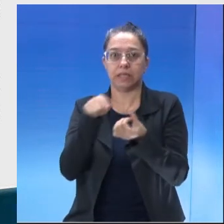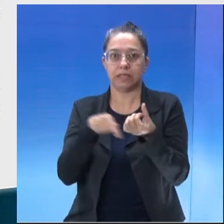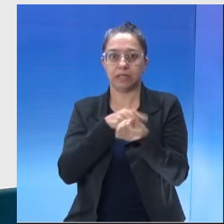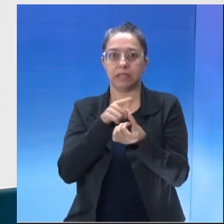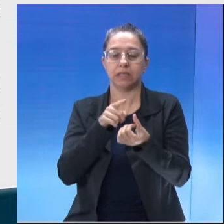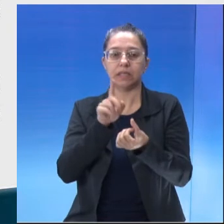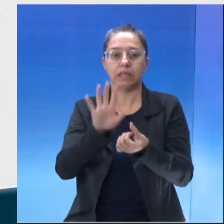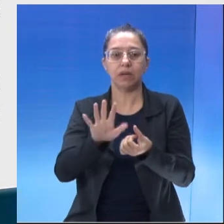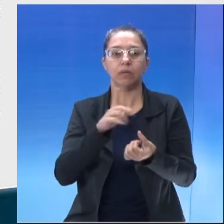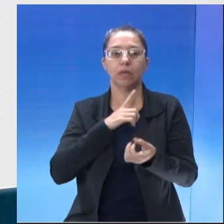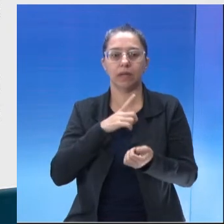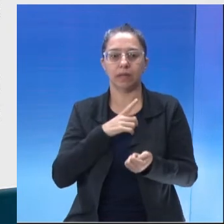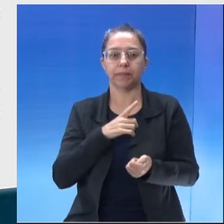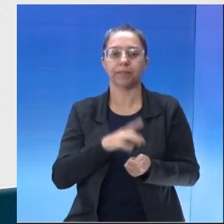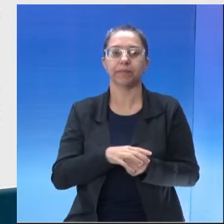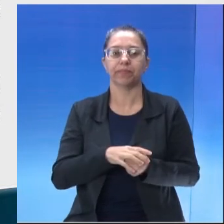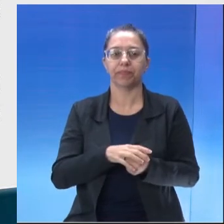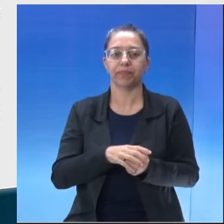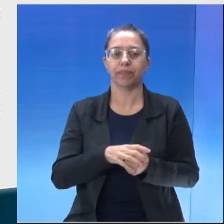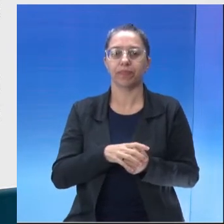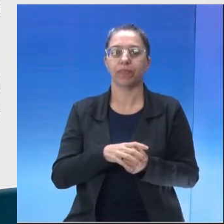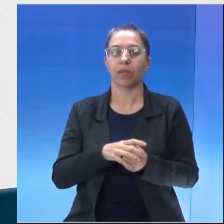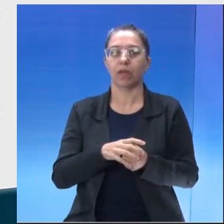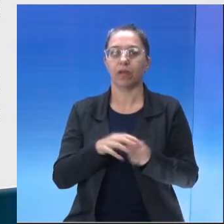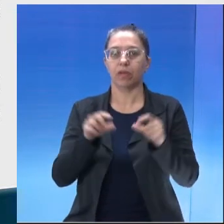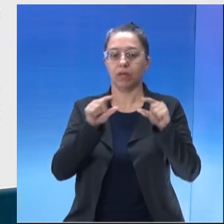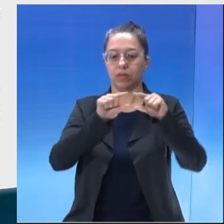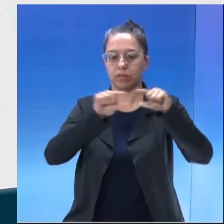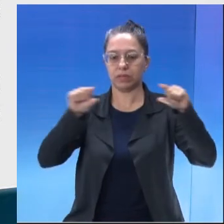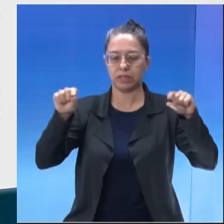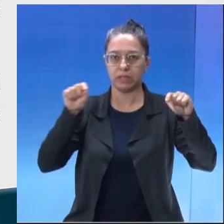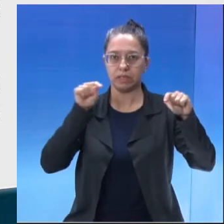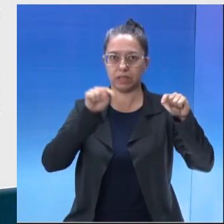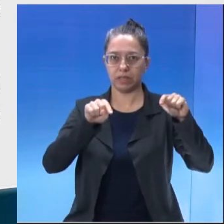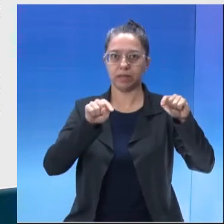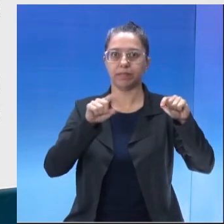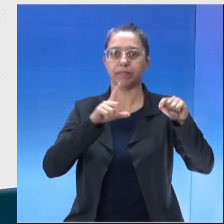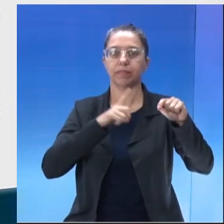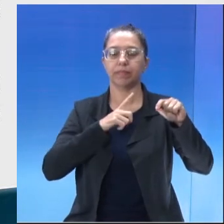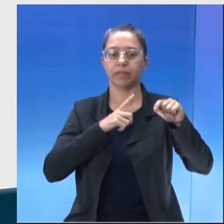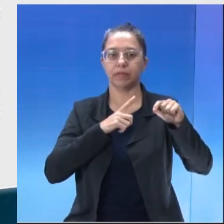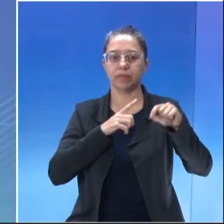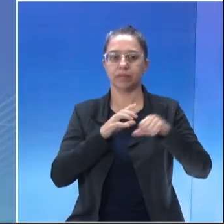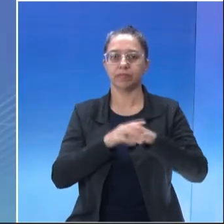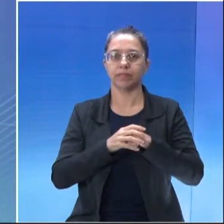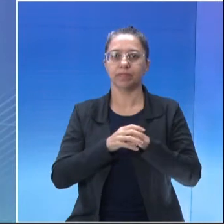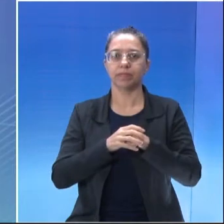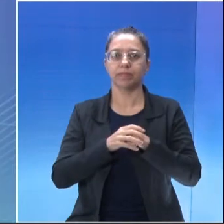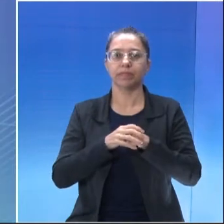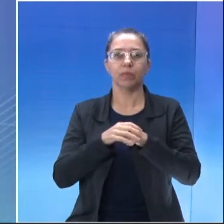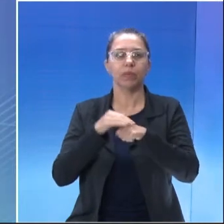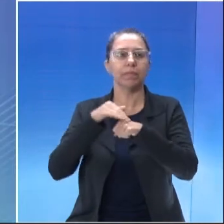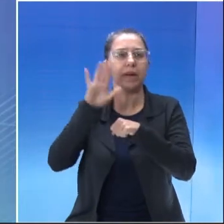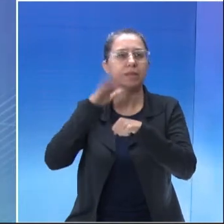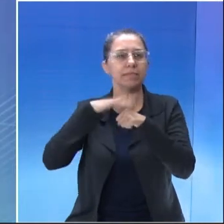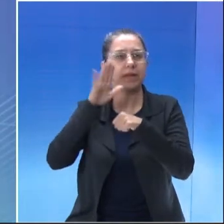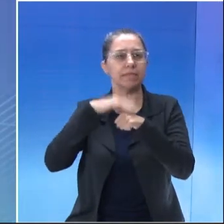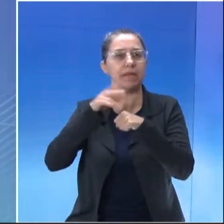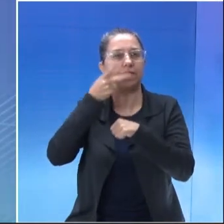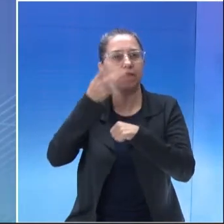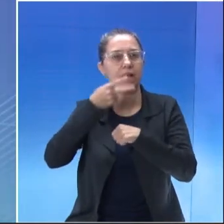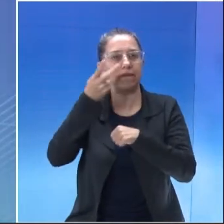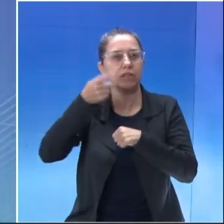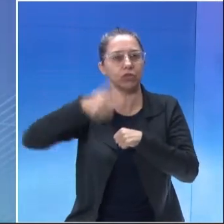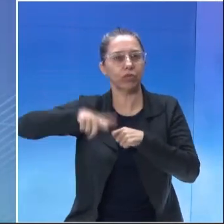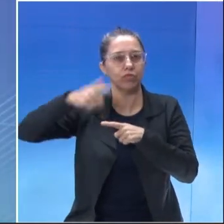sustentar a tese apresentada nesse fragmento, nesse pedaço do texto, destaca-se a recorrência. O que é recorrência? O que mais se repete. Né? Então, o